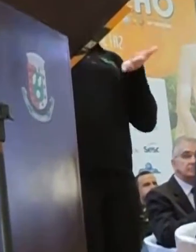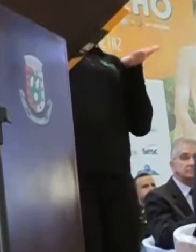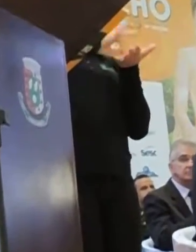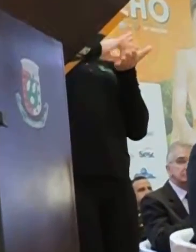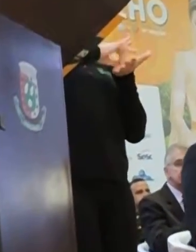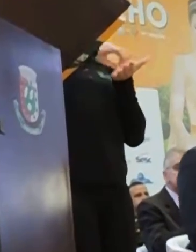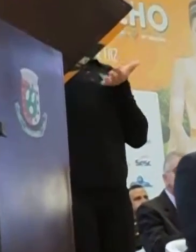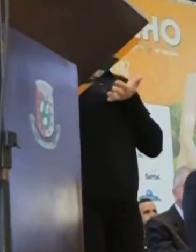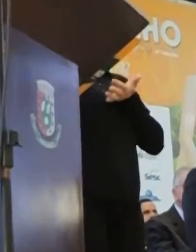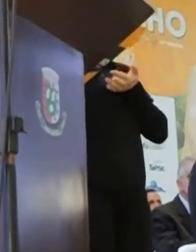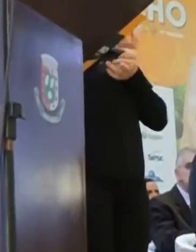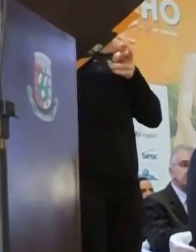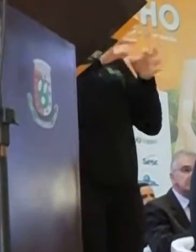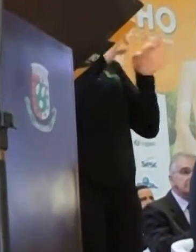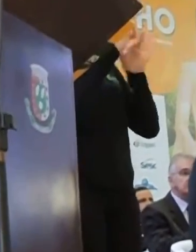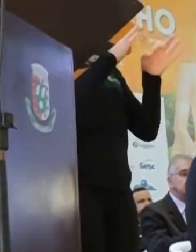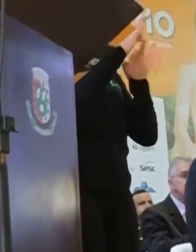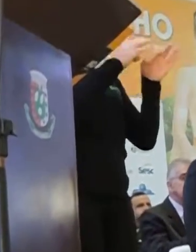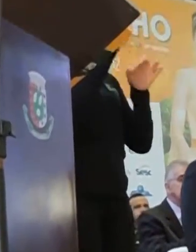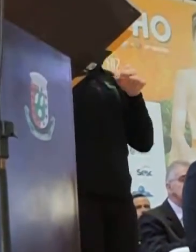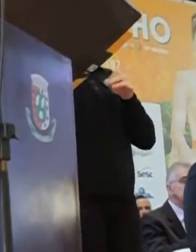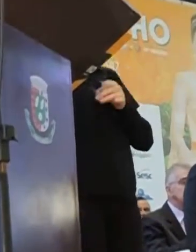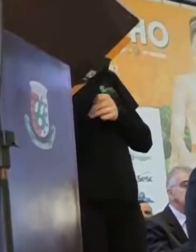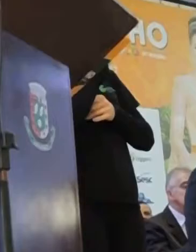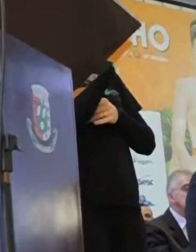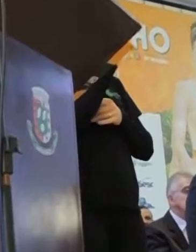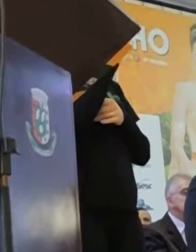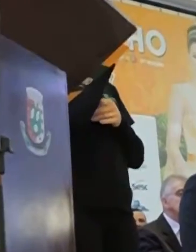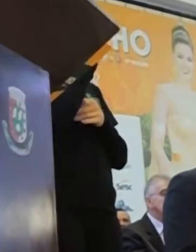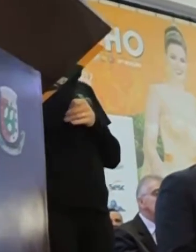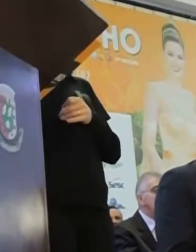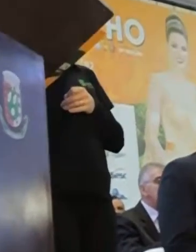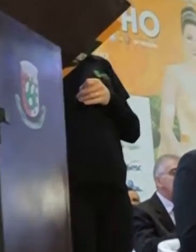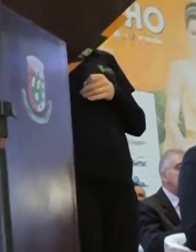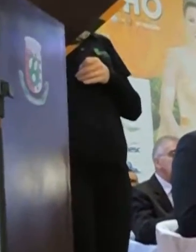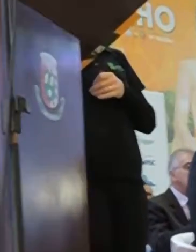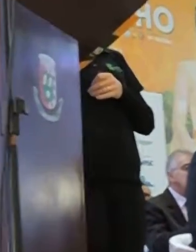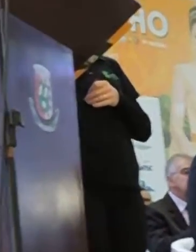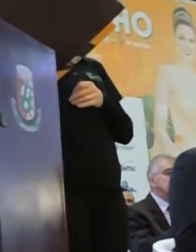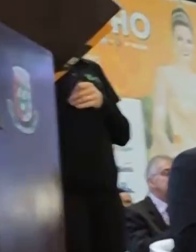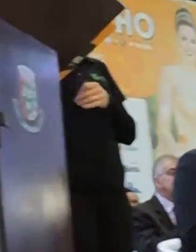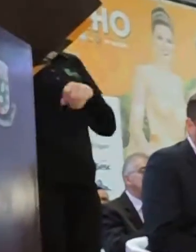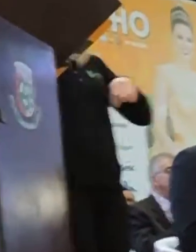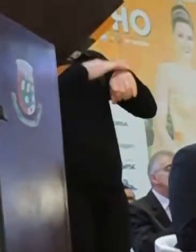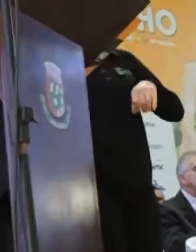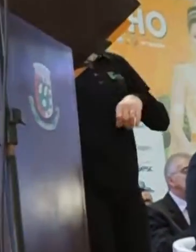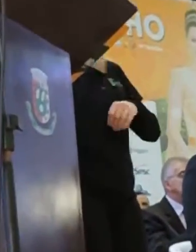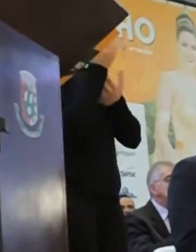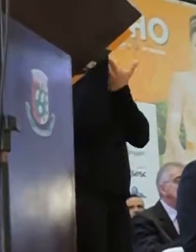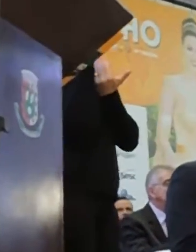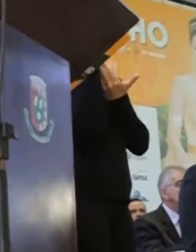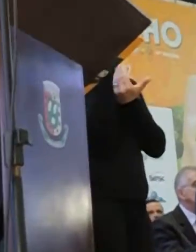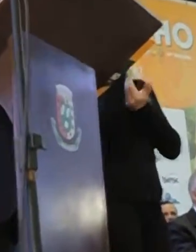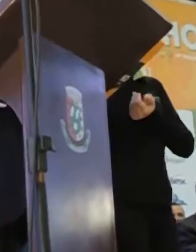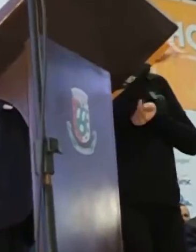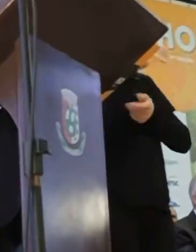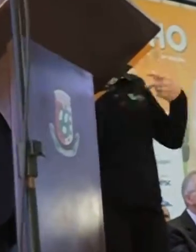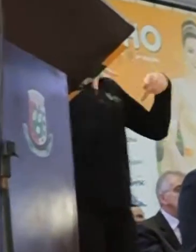originária da redução de Santo Ângelo Custódio, o mais novo dos sete povos das